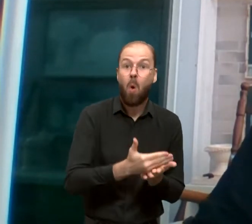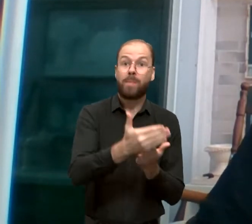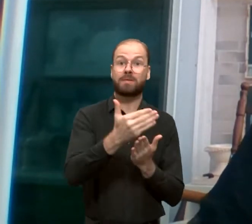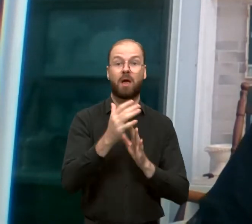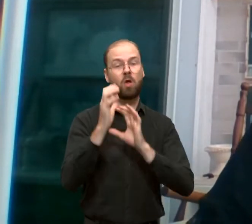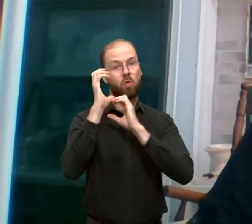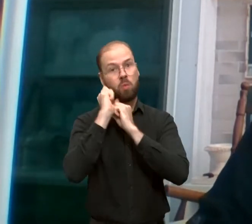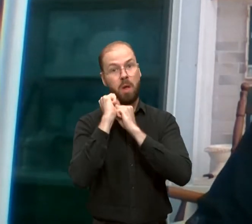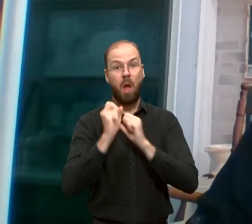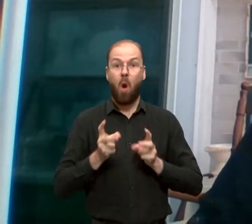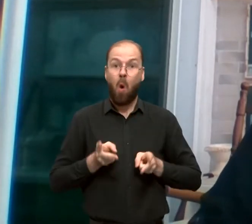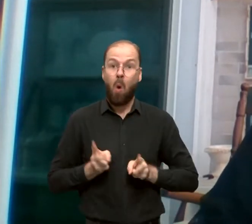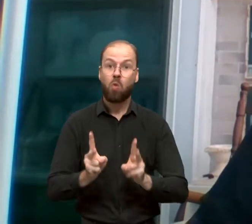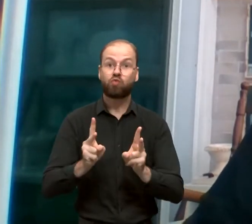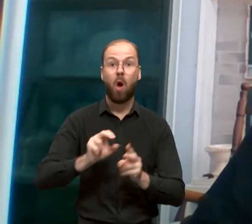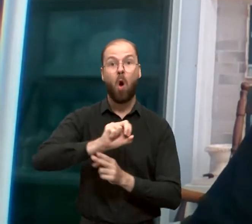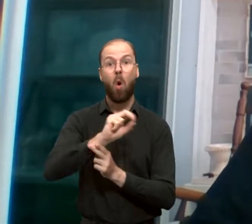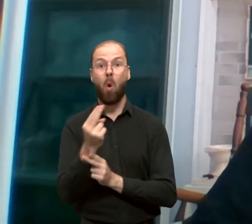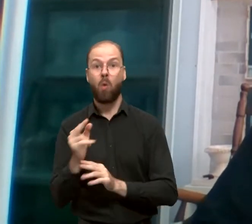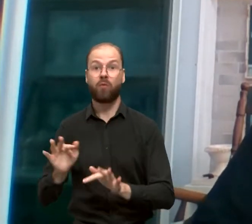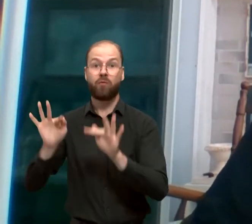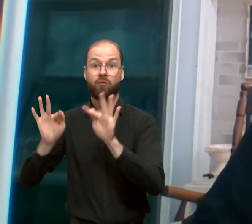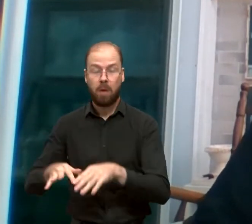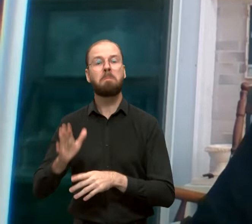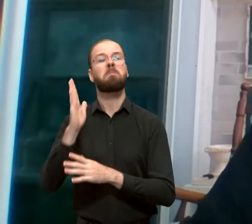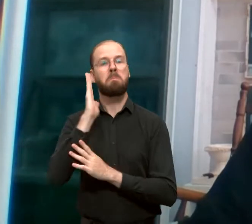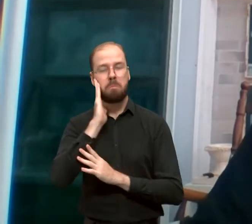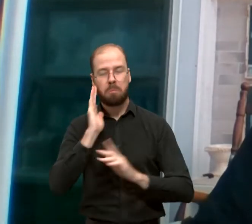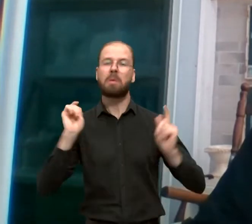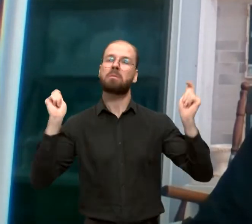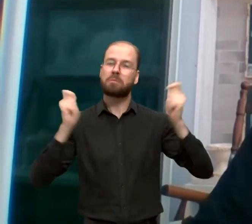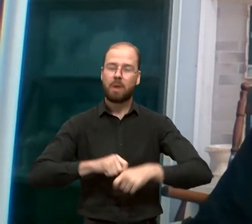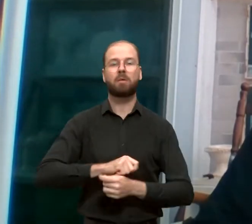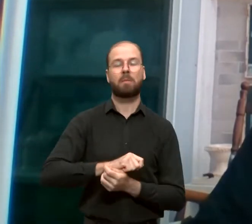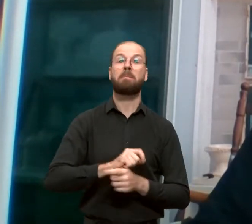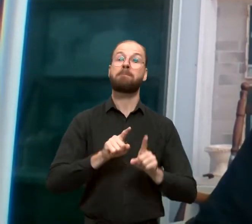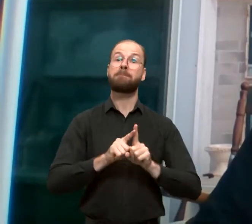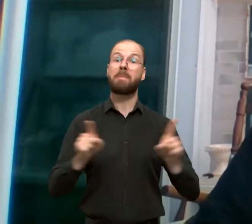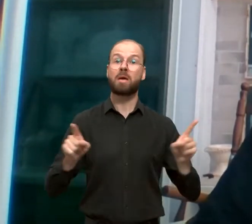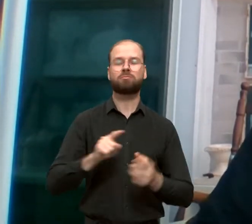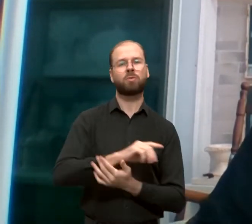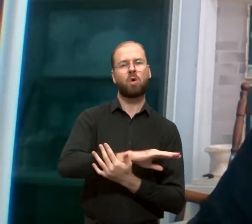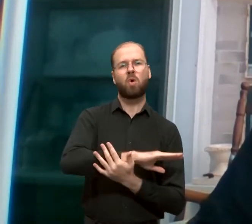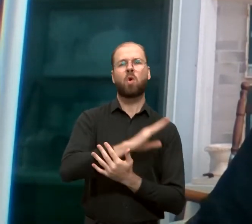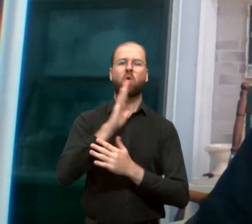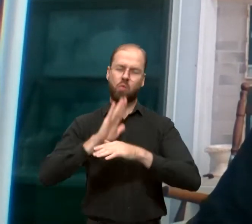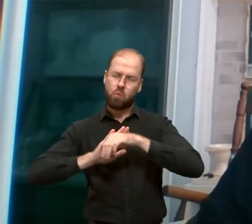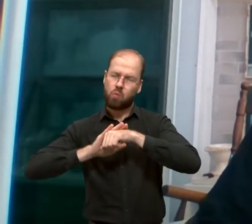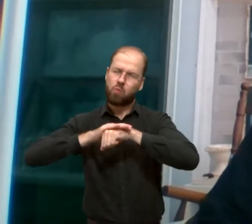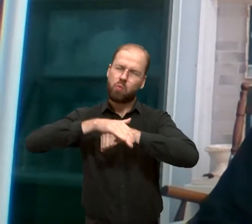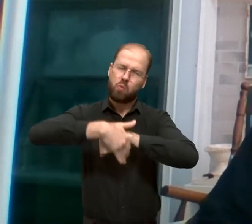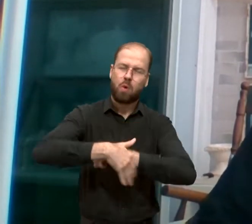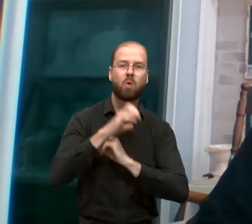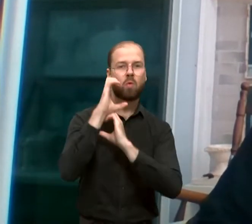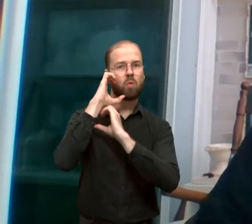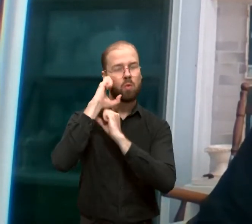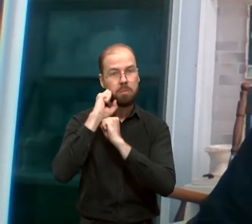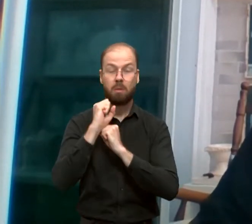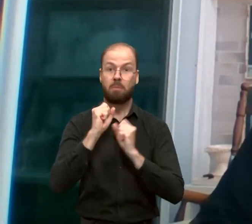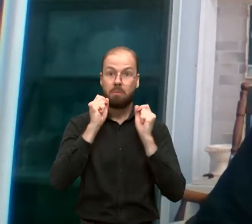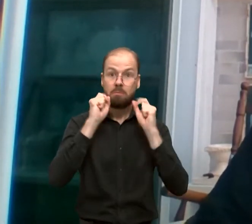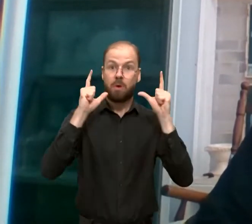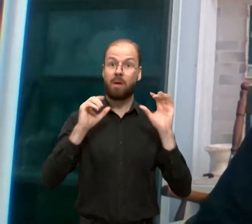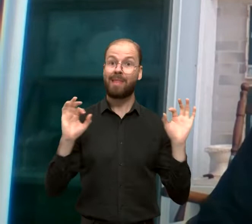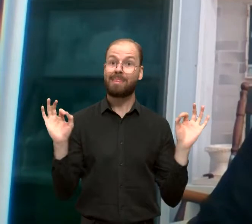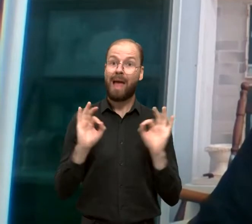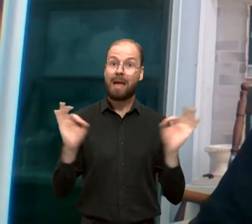sono, como ele dorme a noite inteira, mas ele não acorda descansado. Isso é muito comum num transtorno